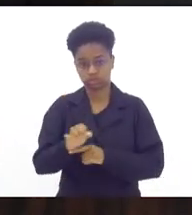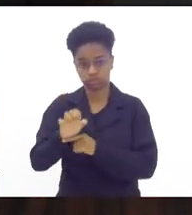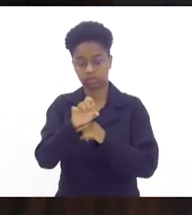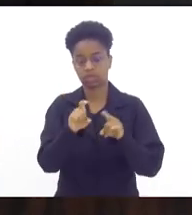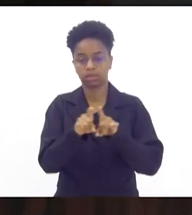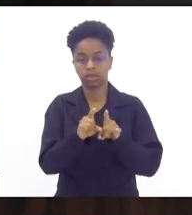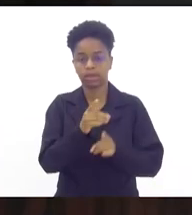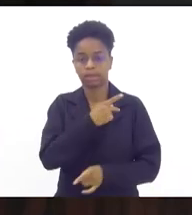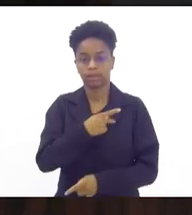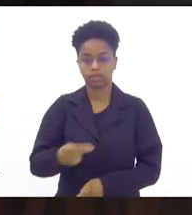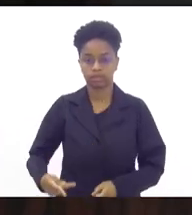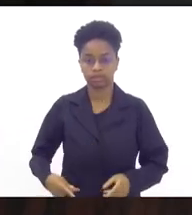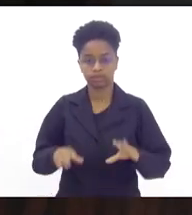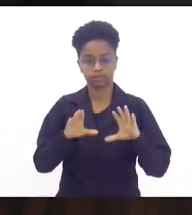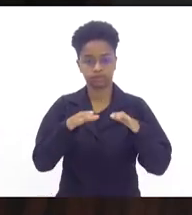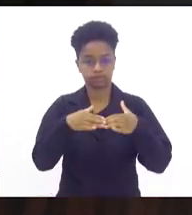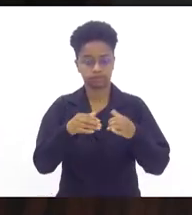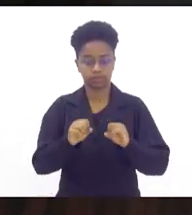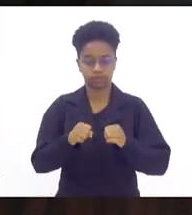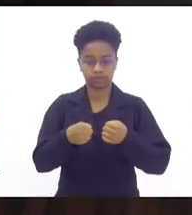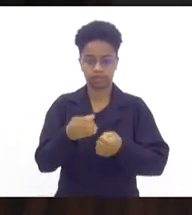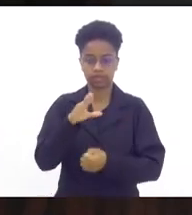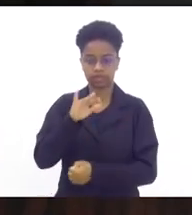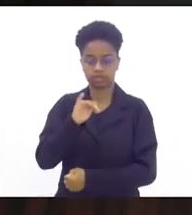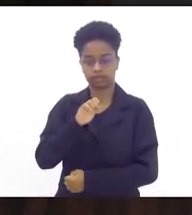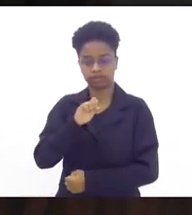Civil e também como cidadão